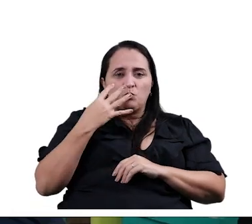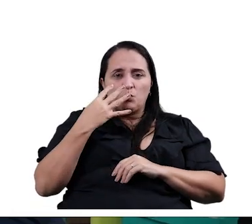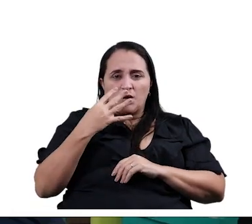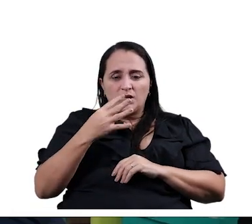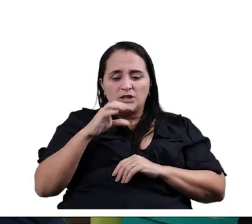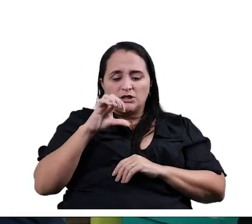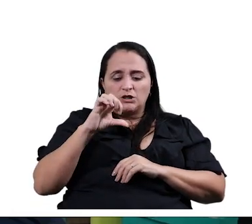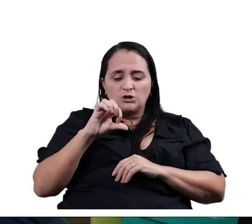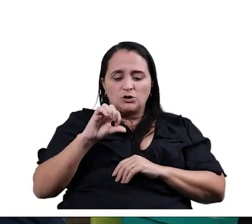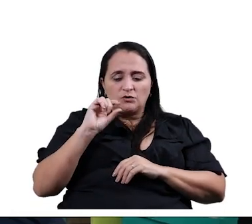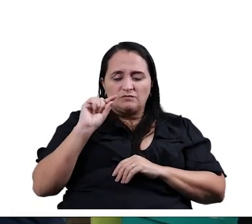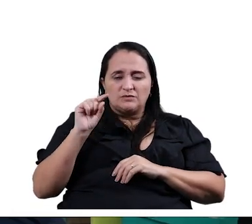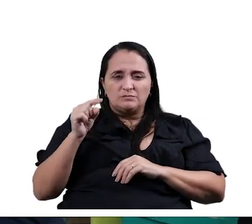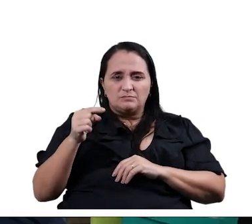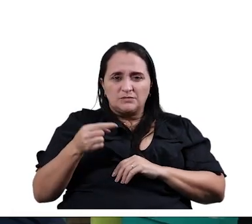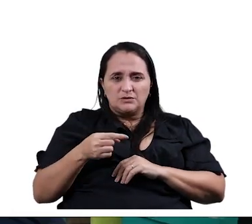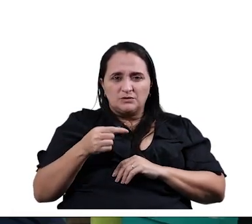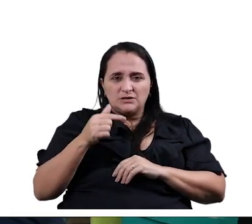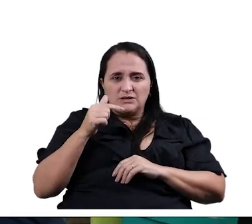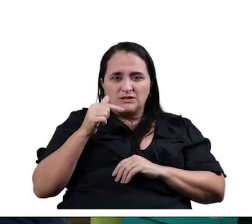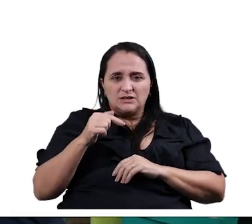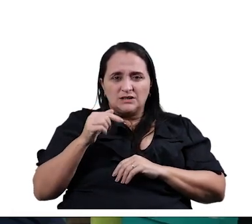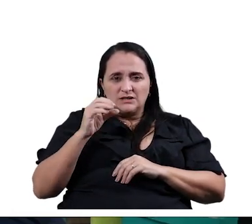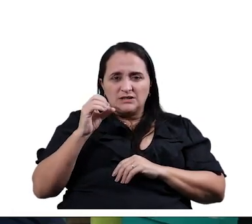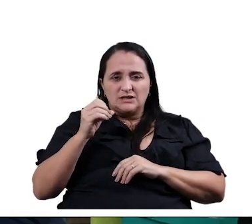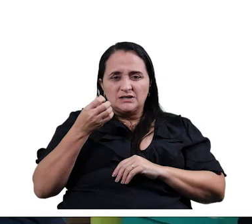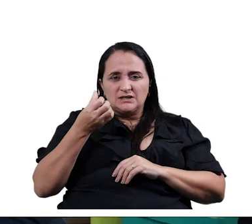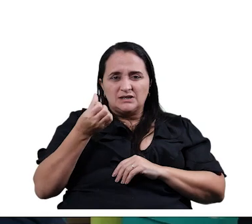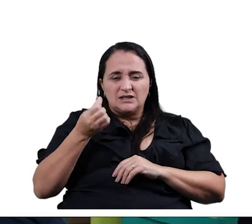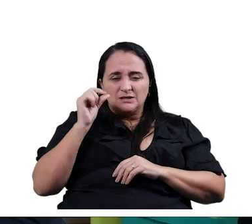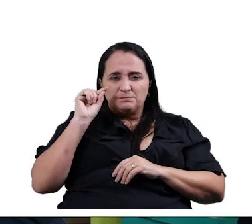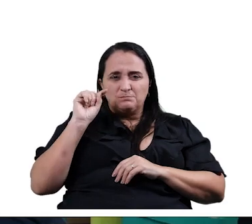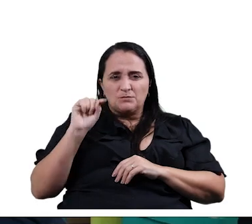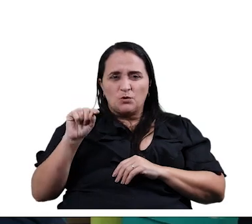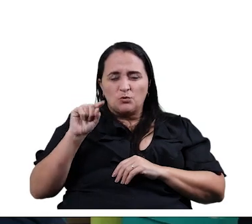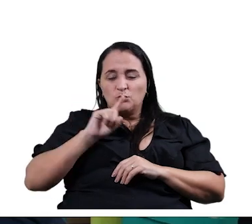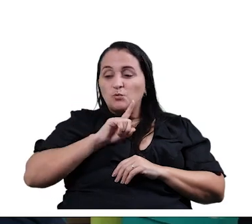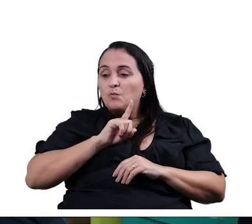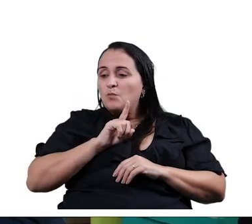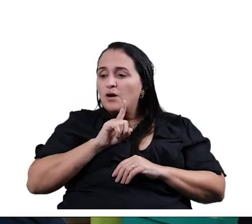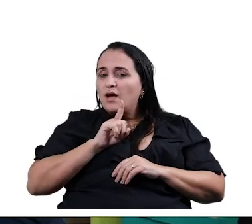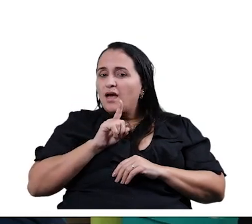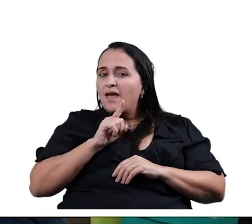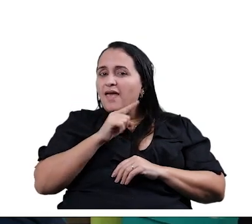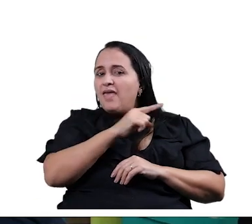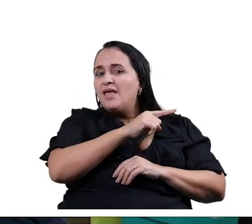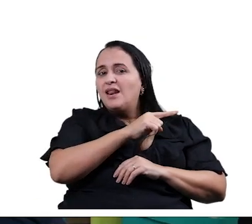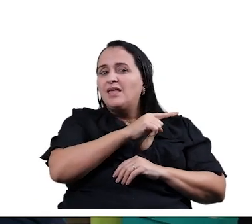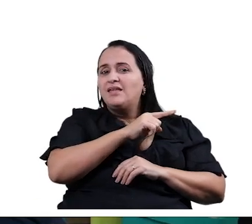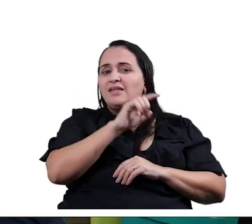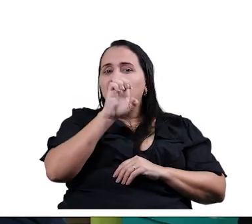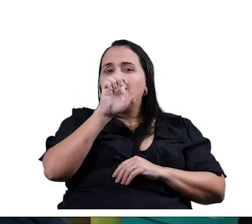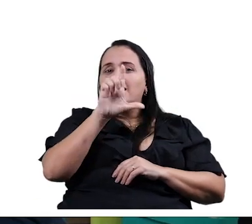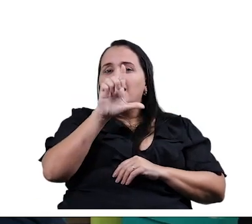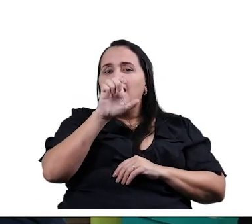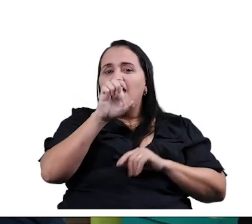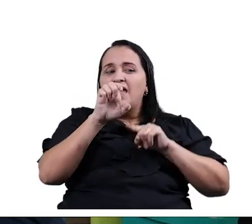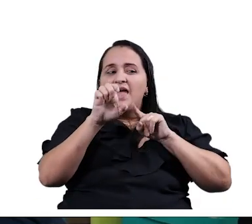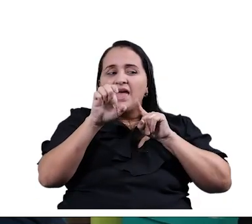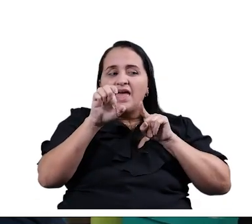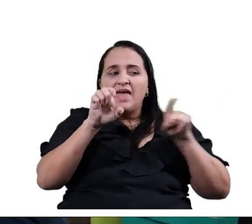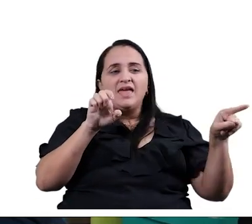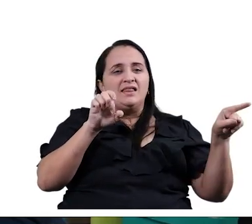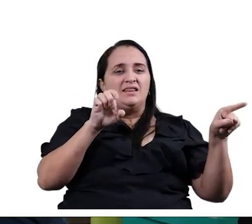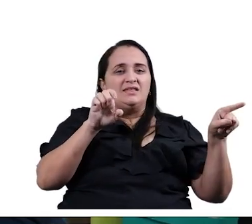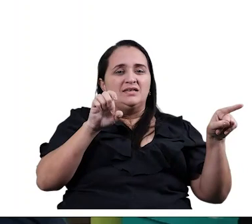49.703 pontos, ele é o recordista. A palavra ele a gente usa quando a gente